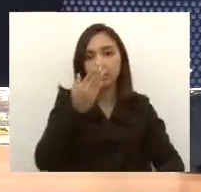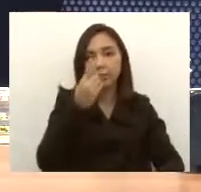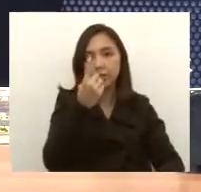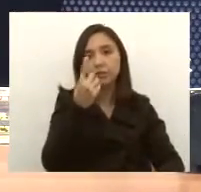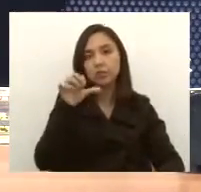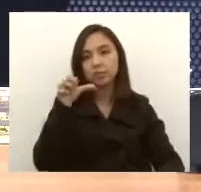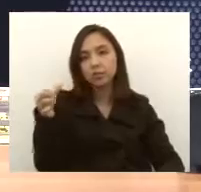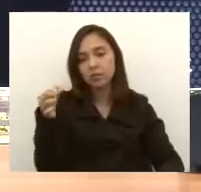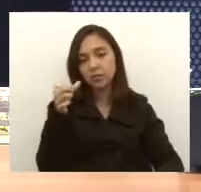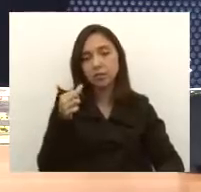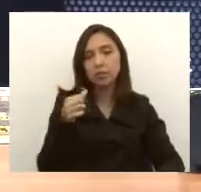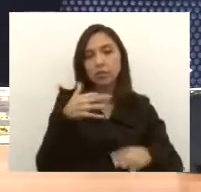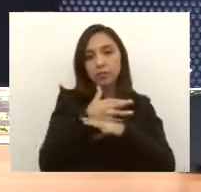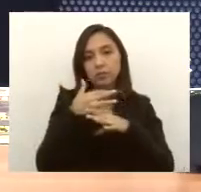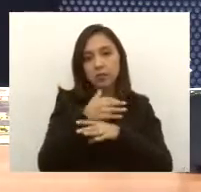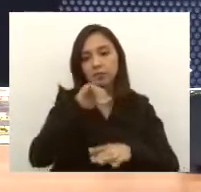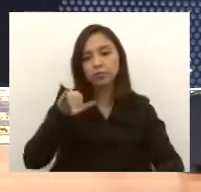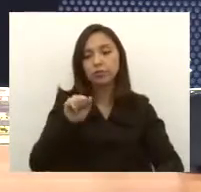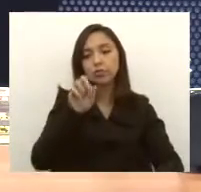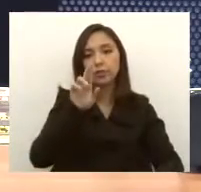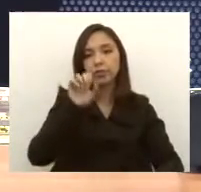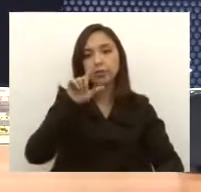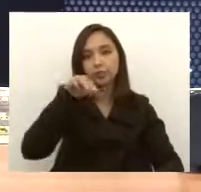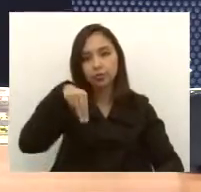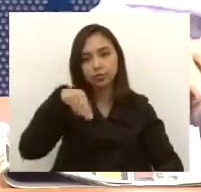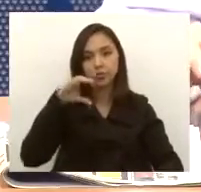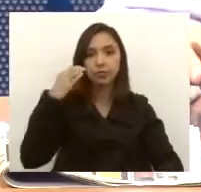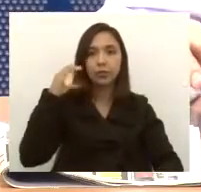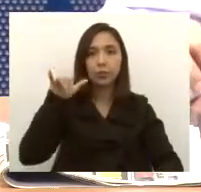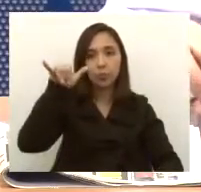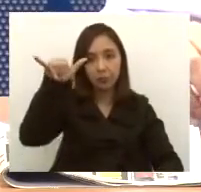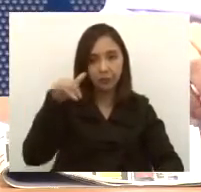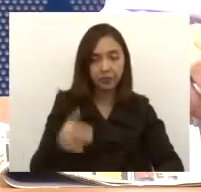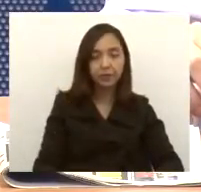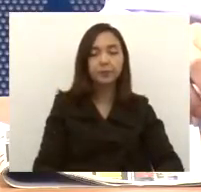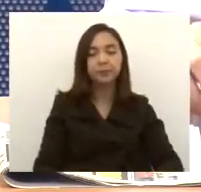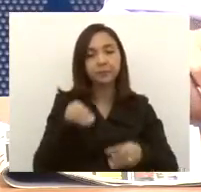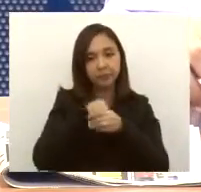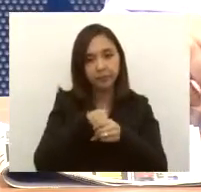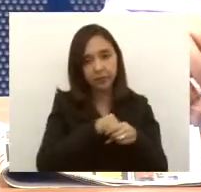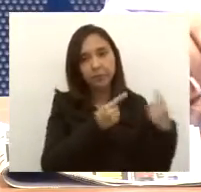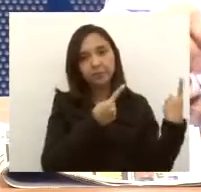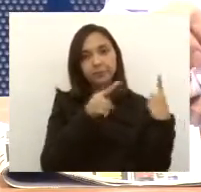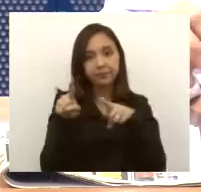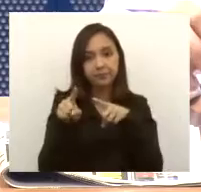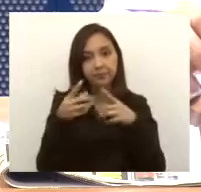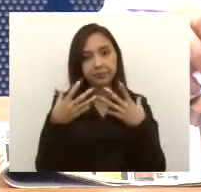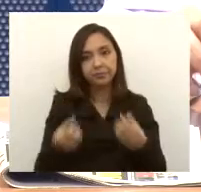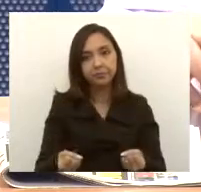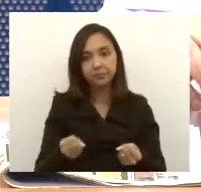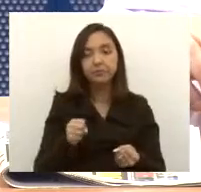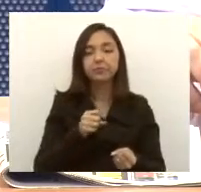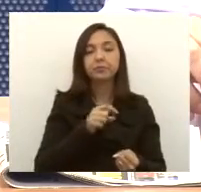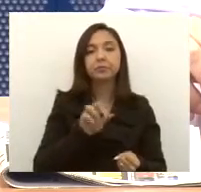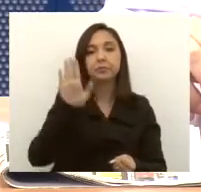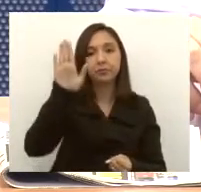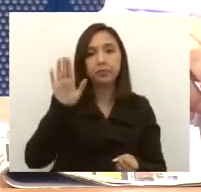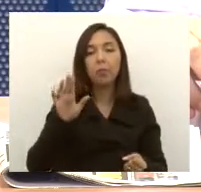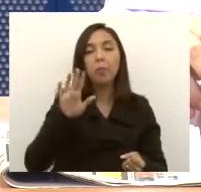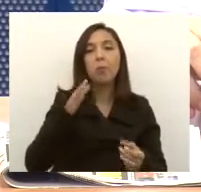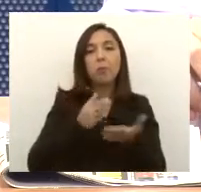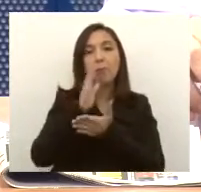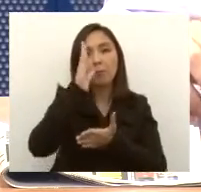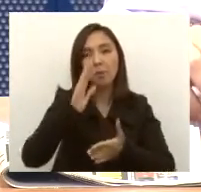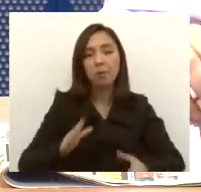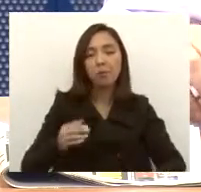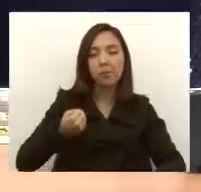na cidade Jardim Cumbica, ator João Barbosa. Em discussão, encerrada a discussão. Em votação, os vereadores favoráveis permanecem comissões, contrários se manifestem. Encerrada a votação, aprovada em caminho.